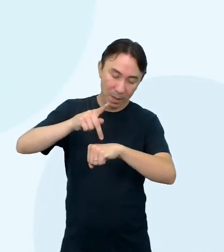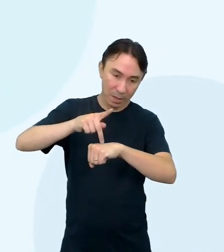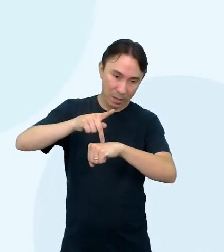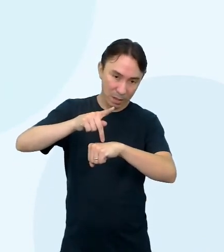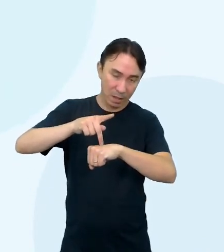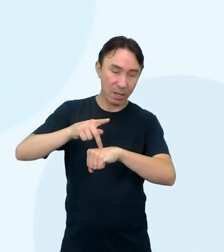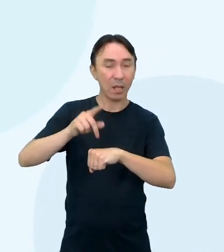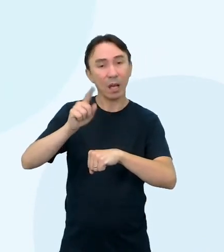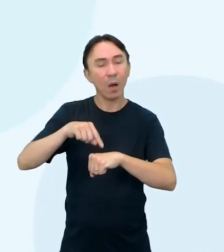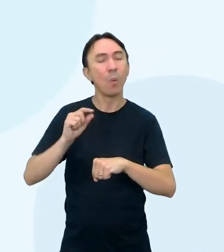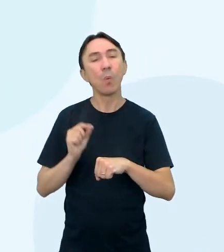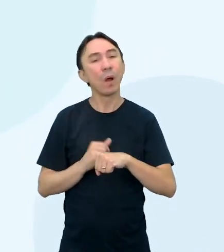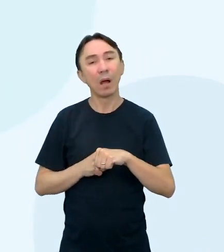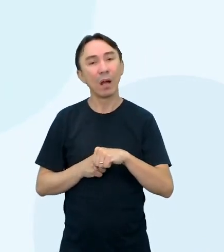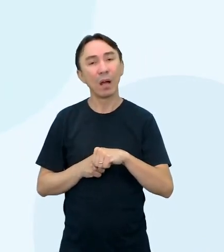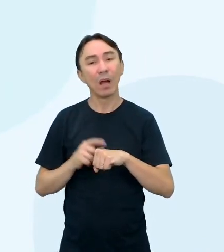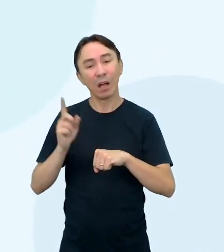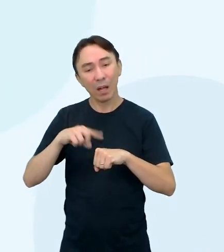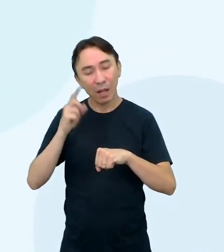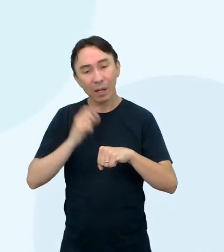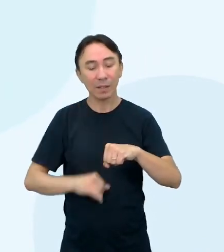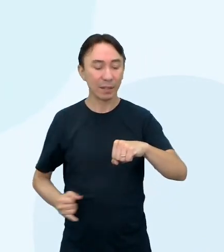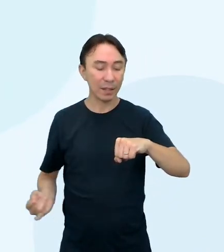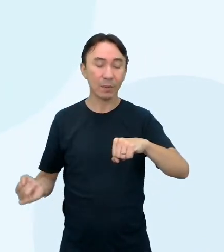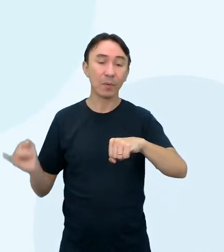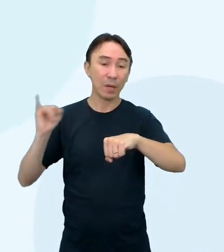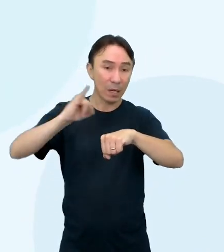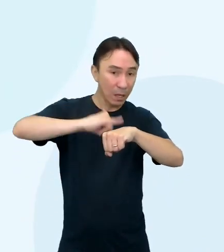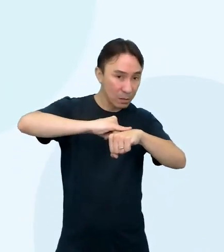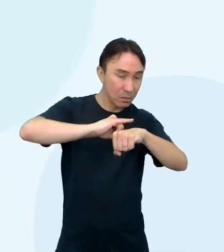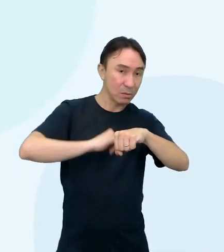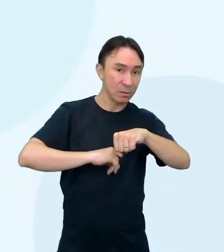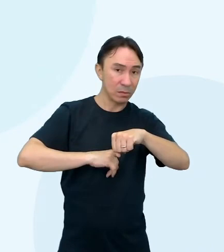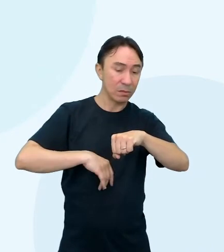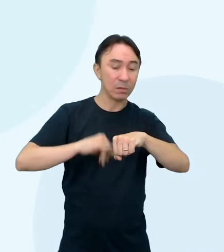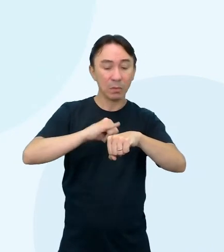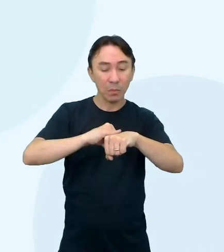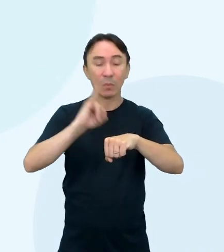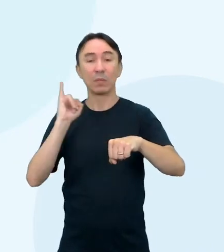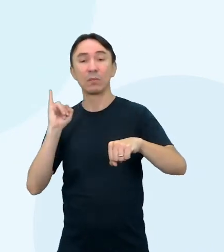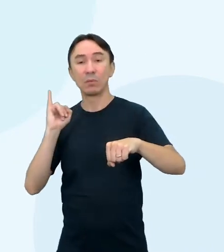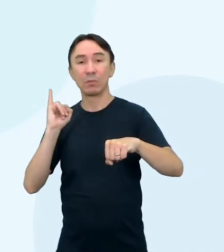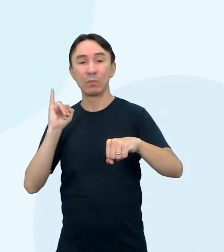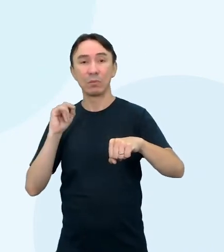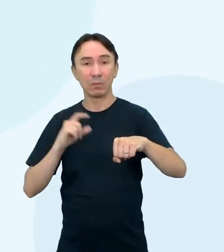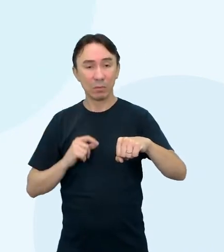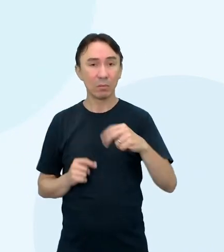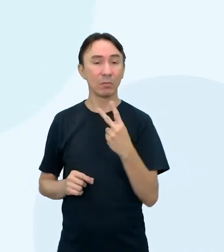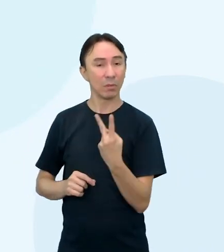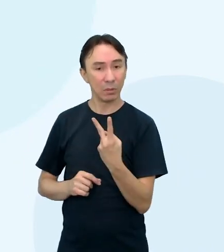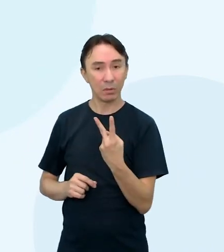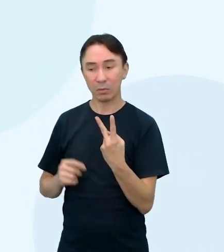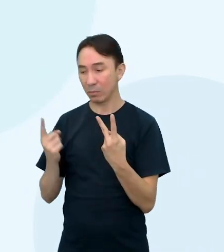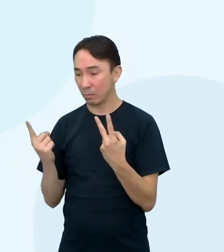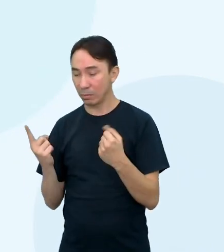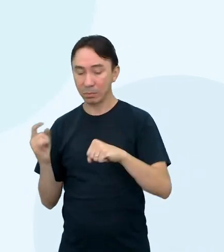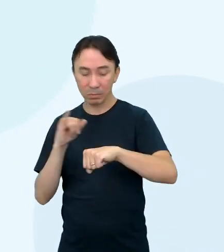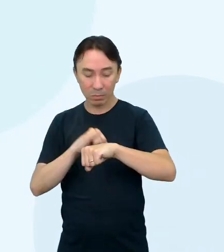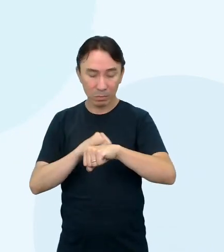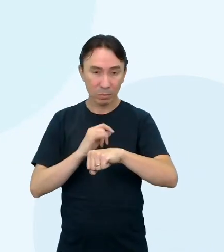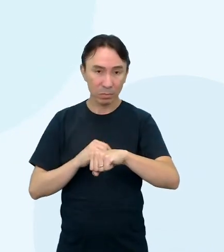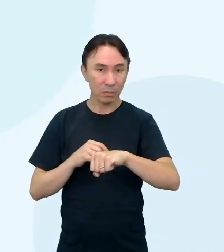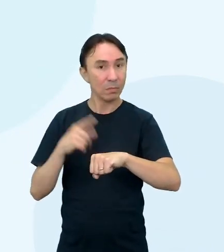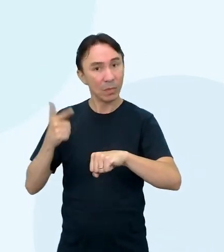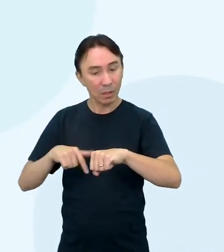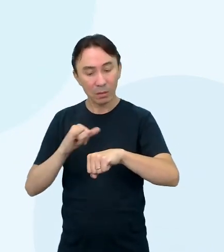mineral formado por um cátion e um ânion. E por que ela não se dissolve quando chove? Então, ela não se dissolve